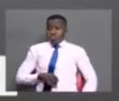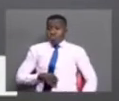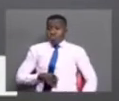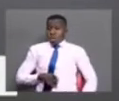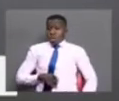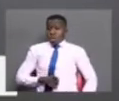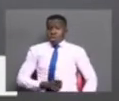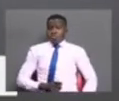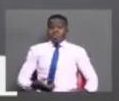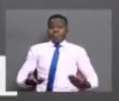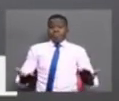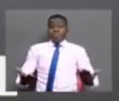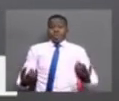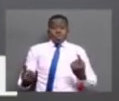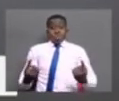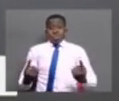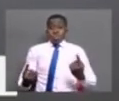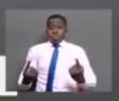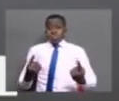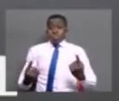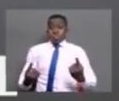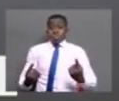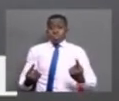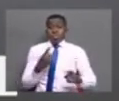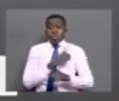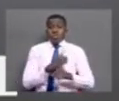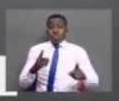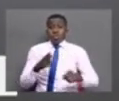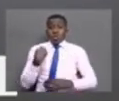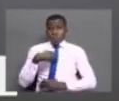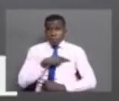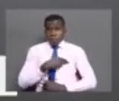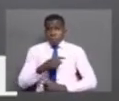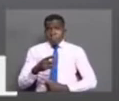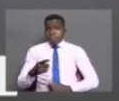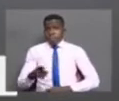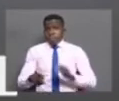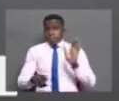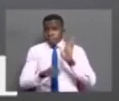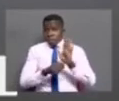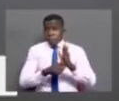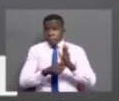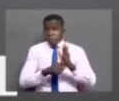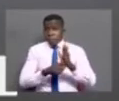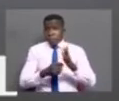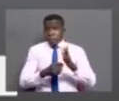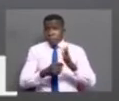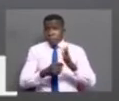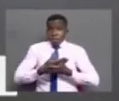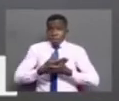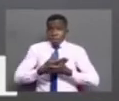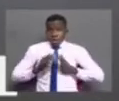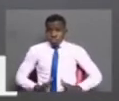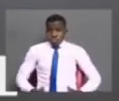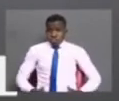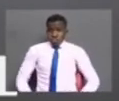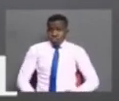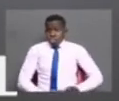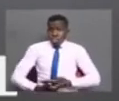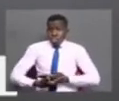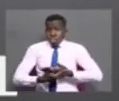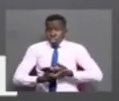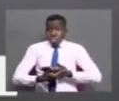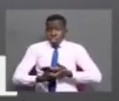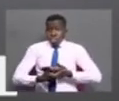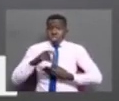momento nenhum momento que nasce da cabeça tem que ser problemas muito sério a cabeça Essa torno a